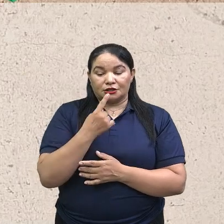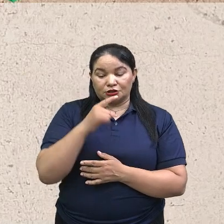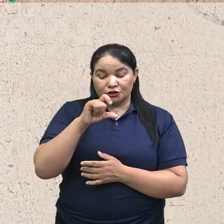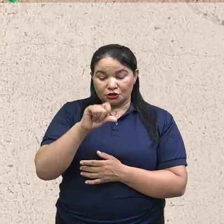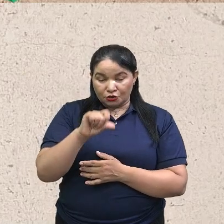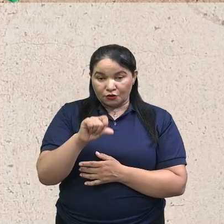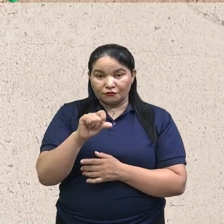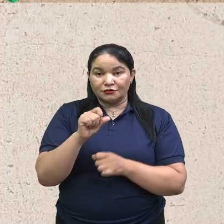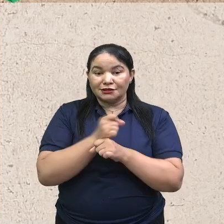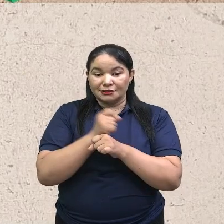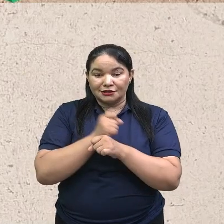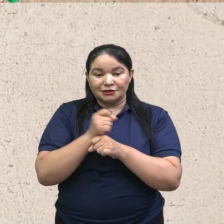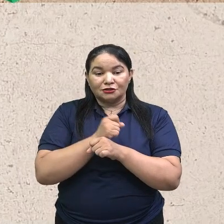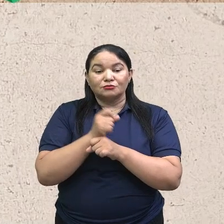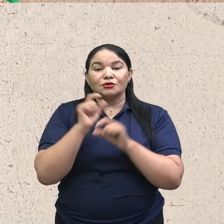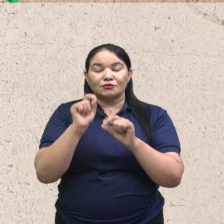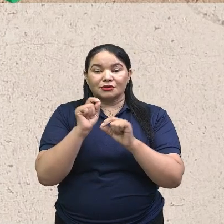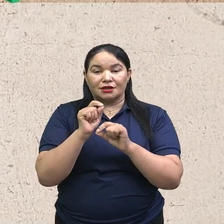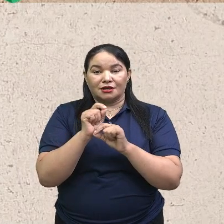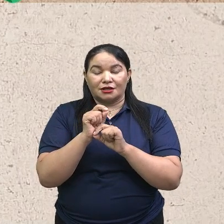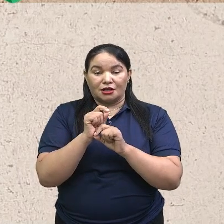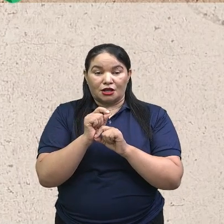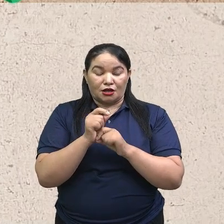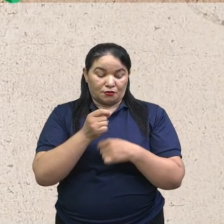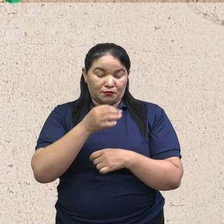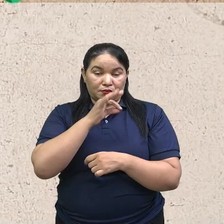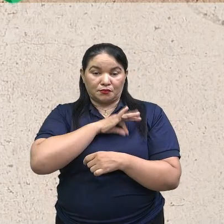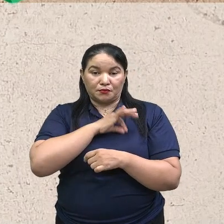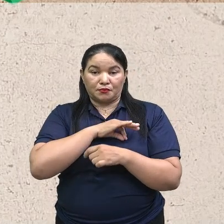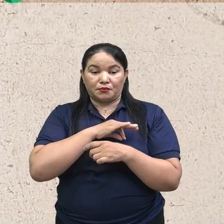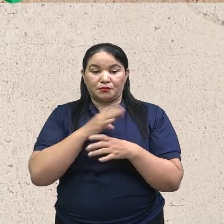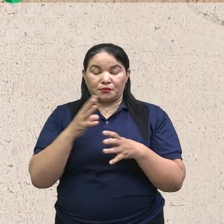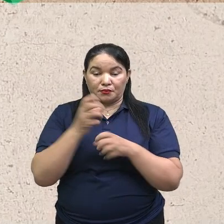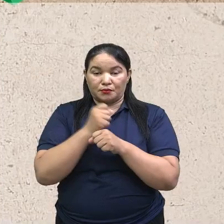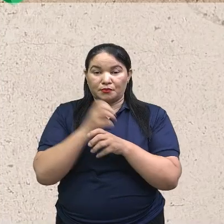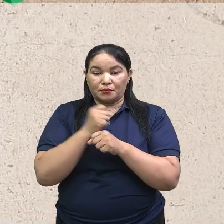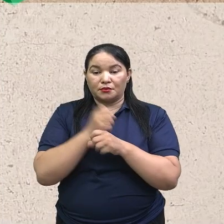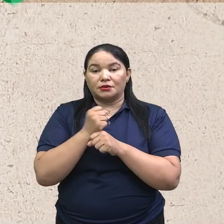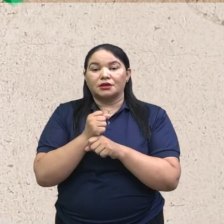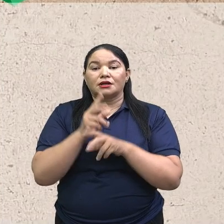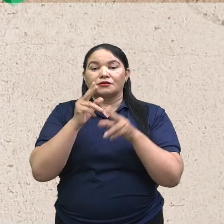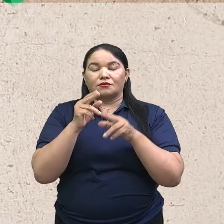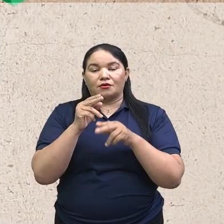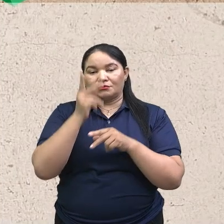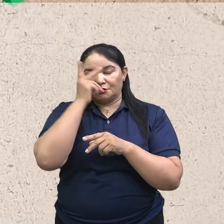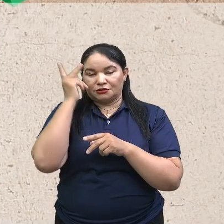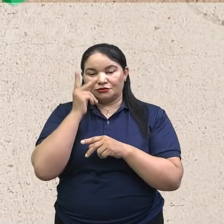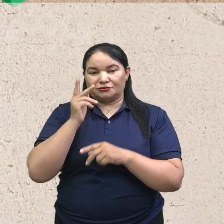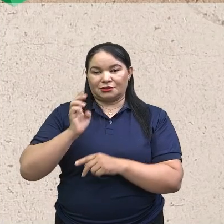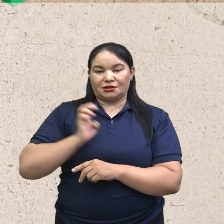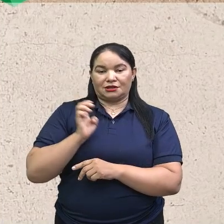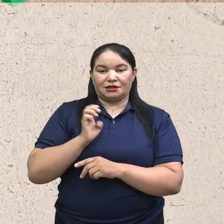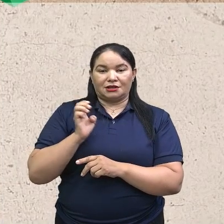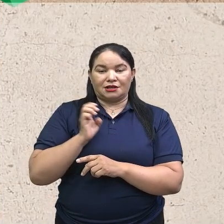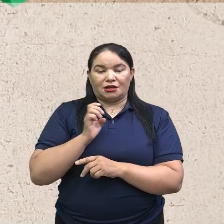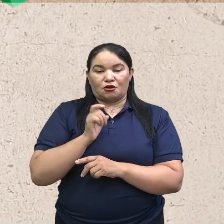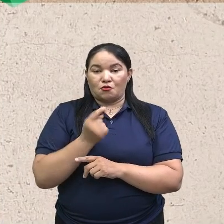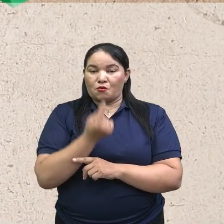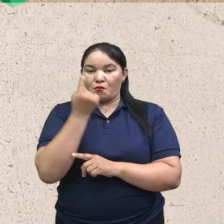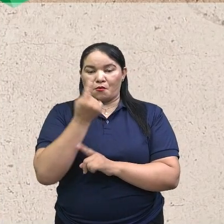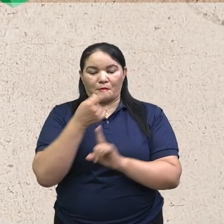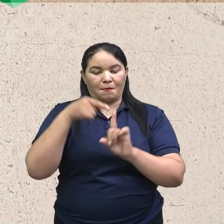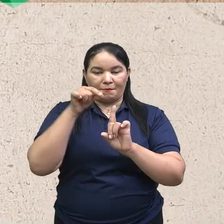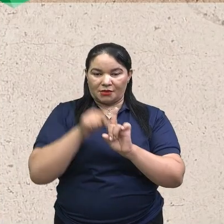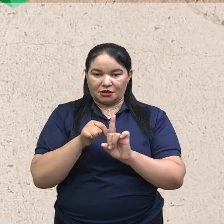para receber o equivalente que um super rico recebe em um único mês. Vejam